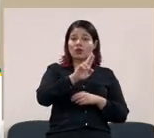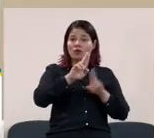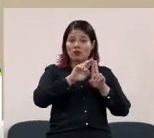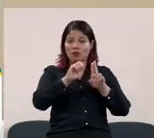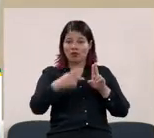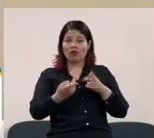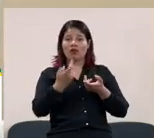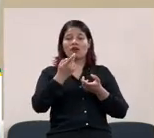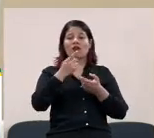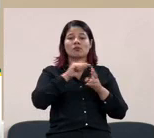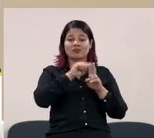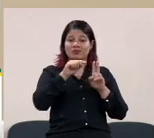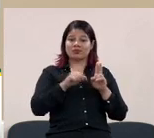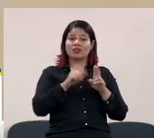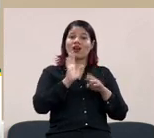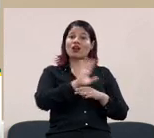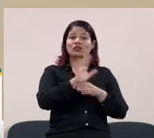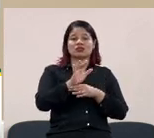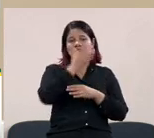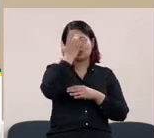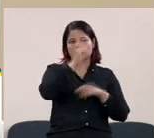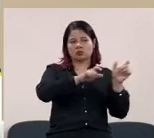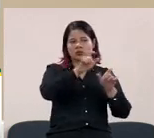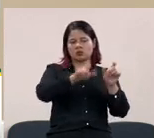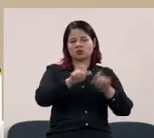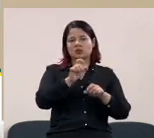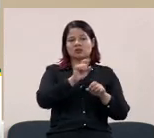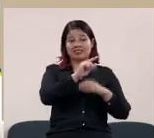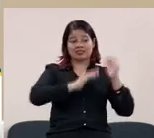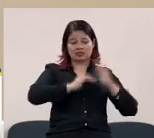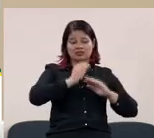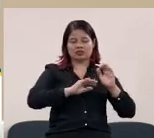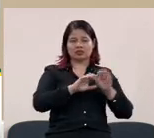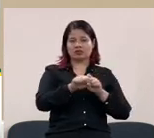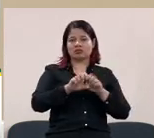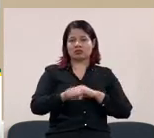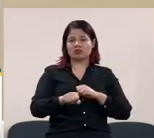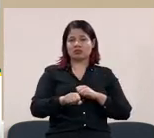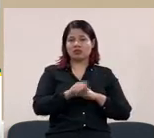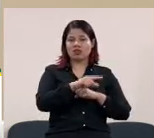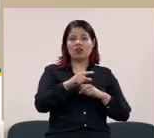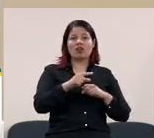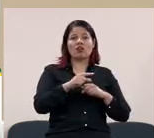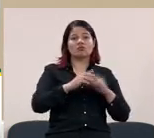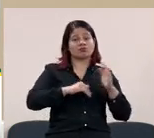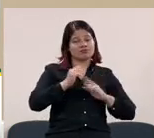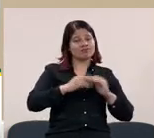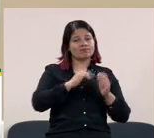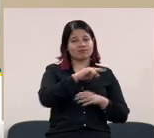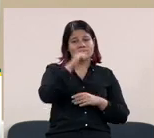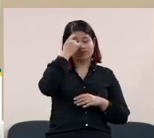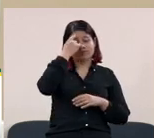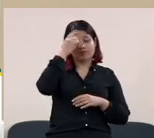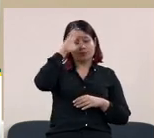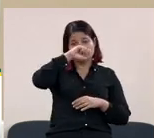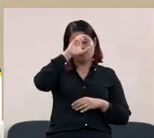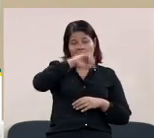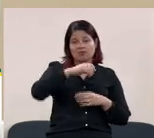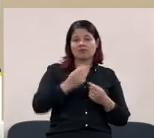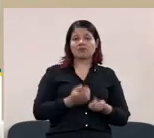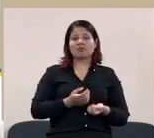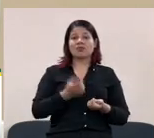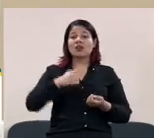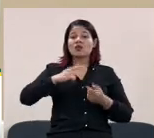a sociedade, ela promove ou não uma educação mais ou menos crítica. E o que lutamos é por